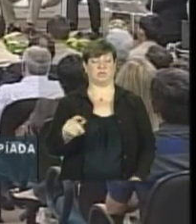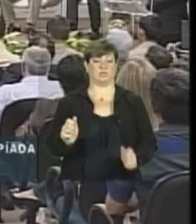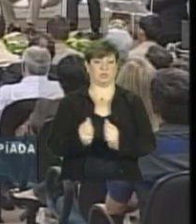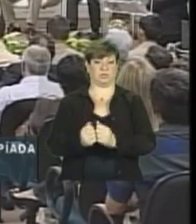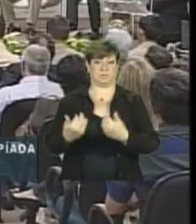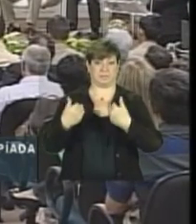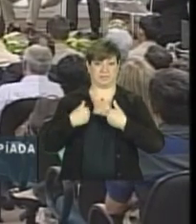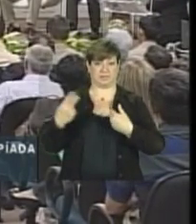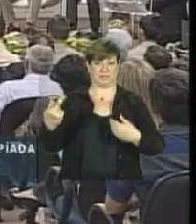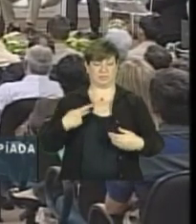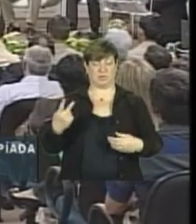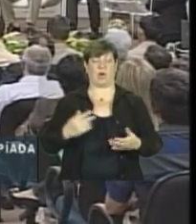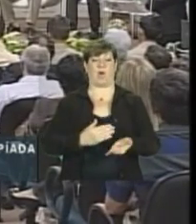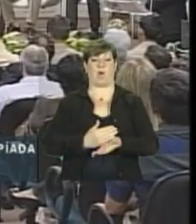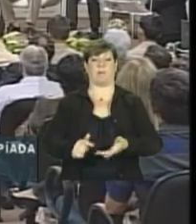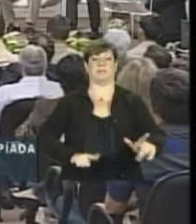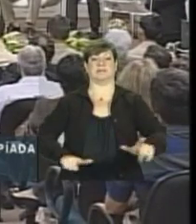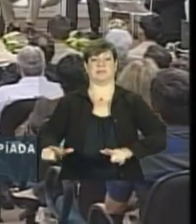uma vida profissional